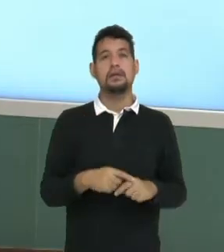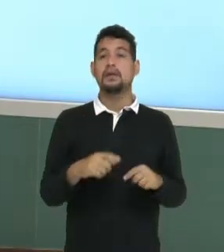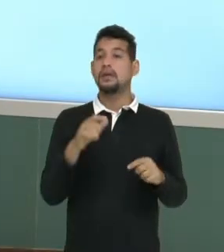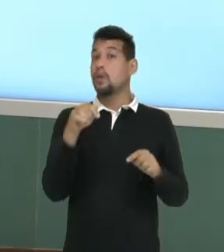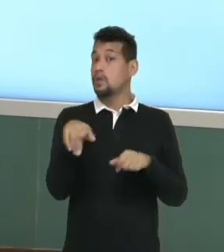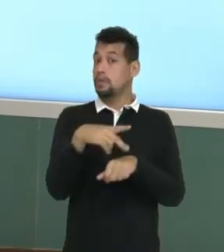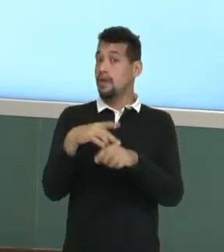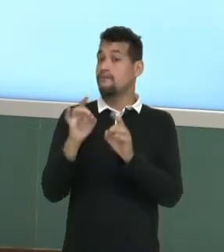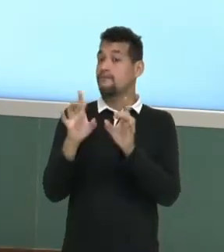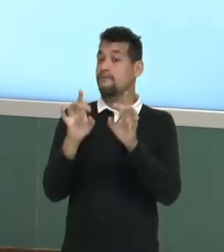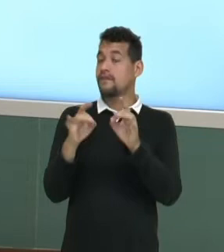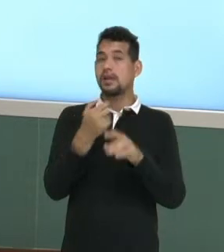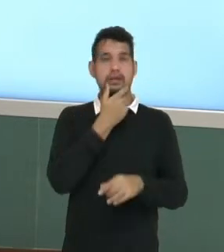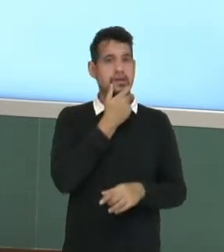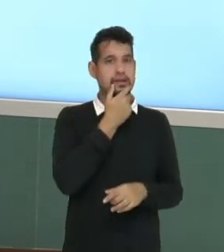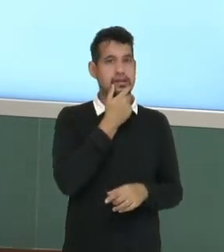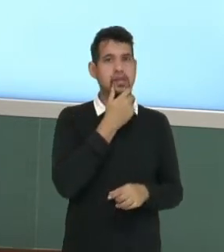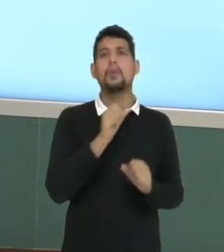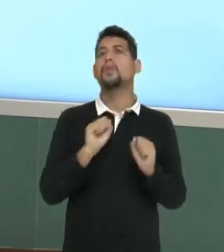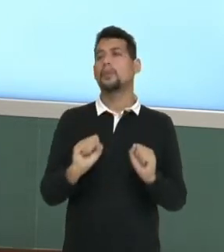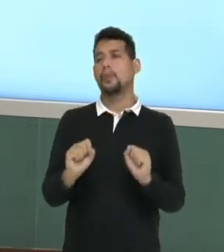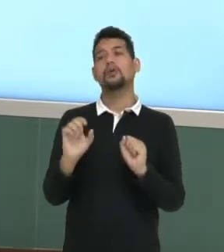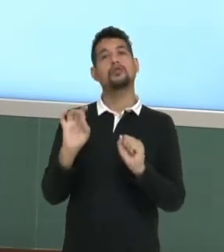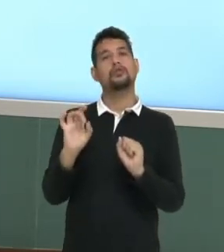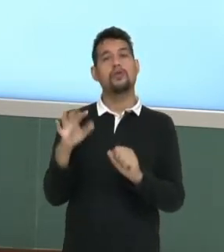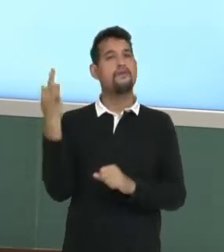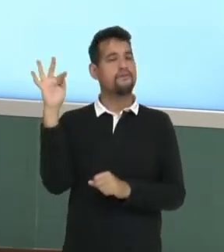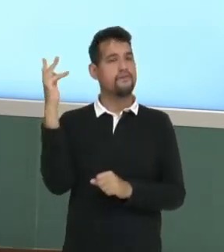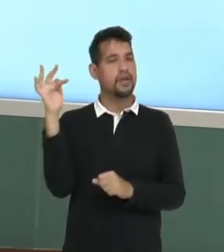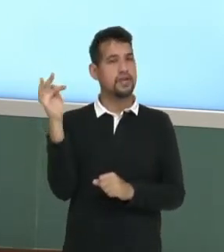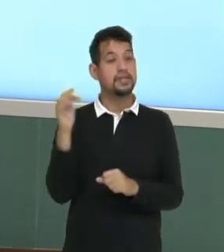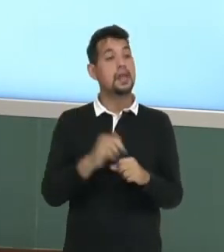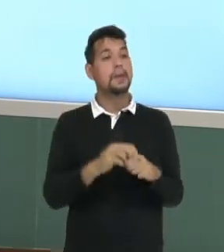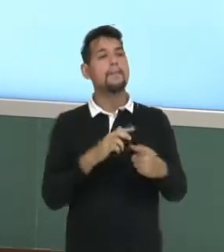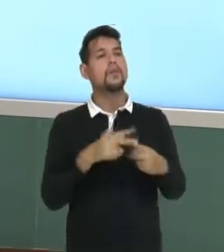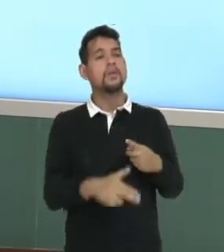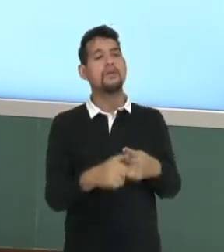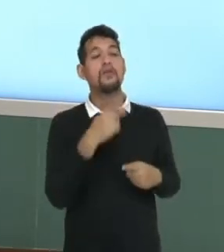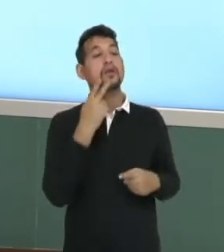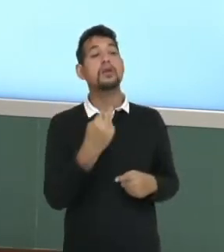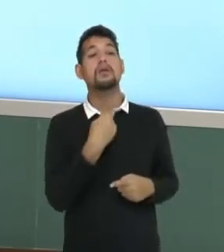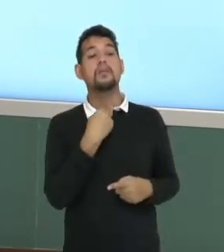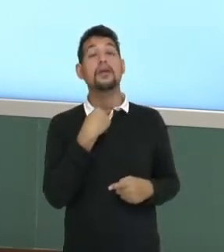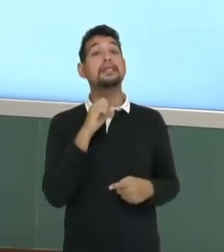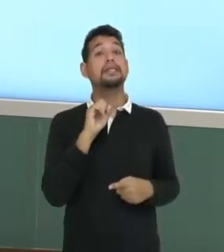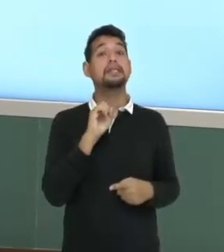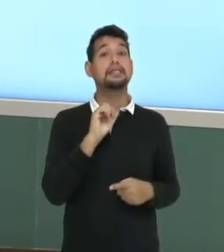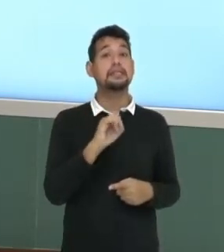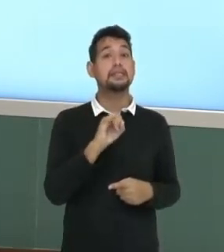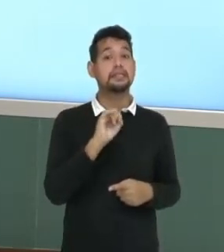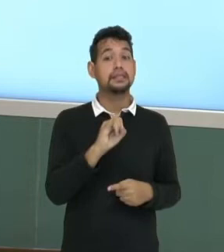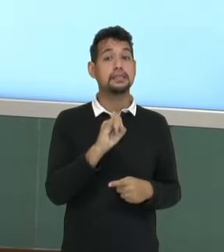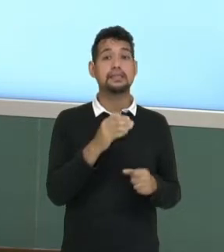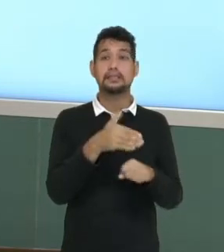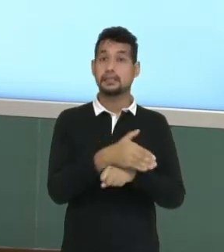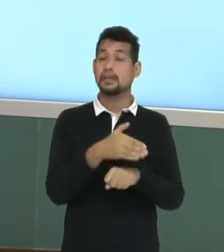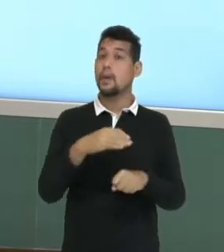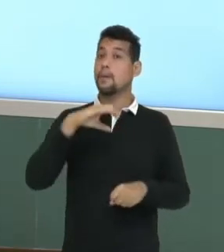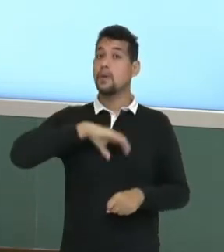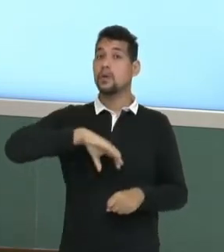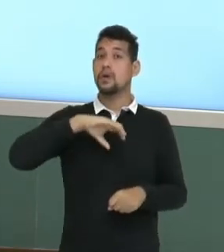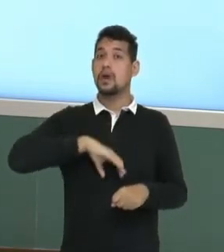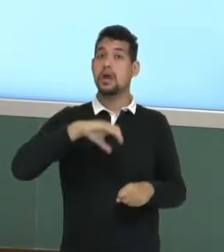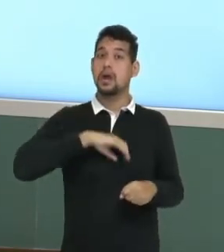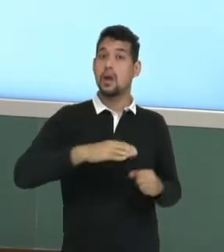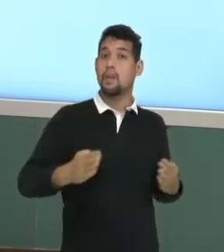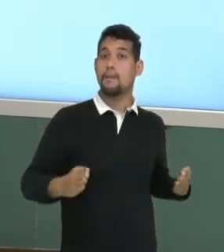países, portanto, que rompessem o bloqueio continental eram invadidos por Portugal, né? Então, o bloqueio